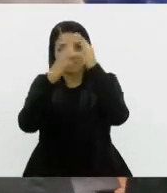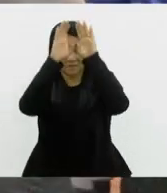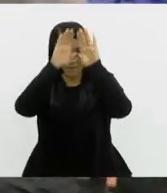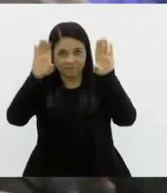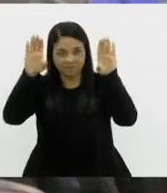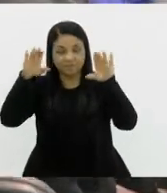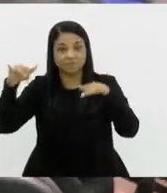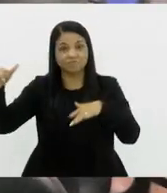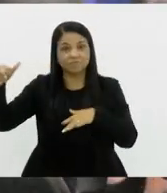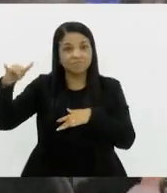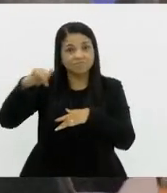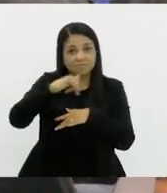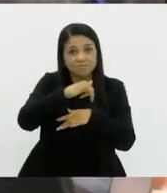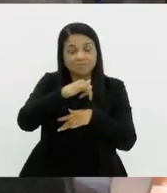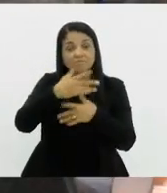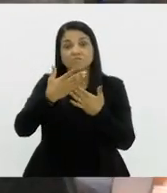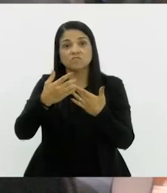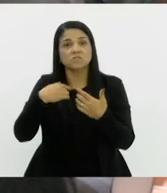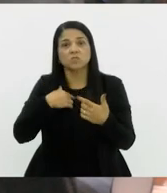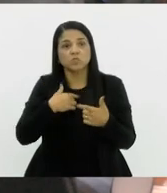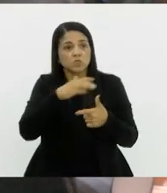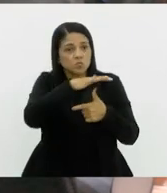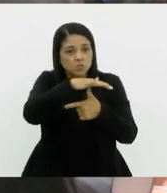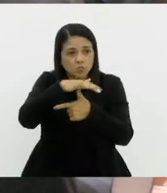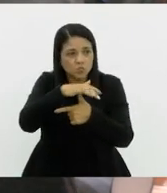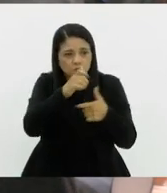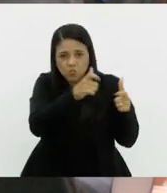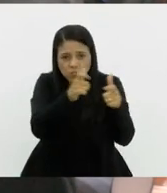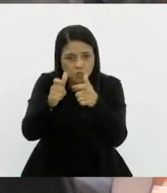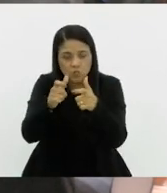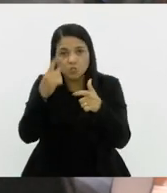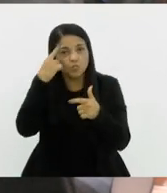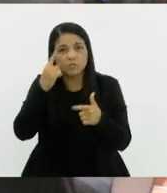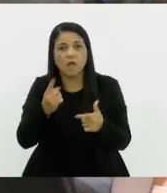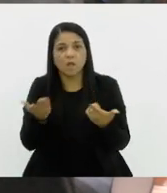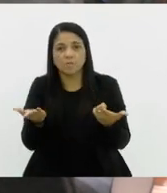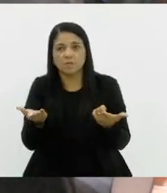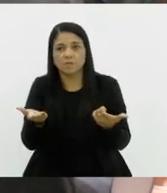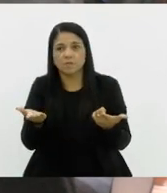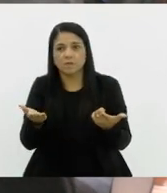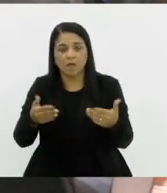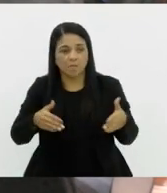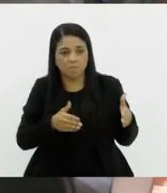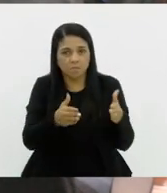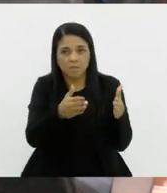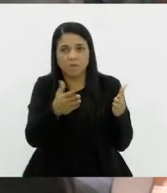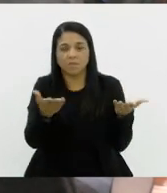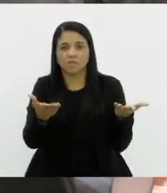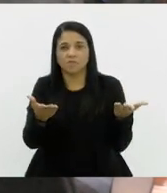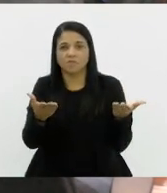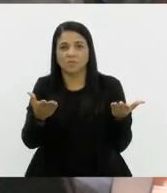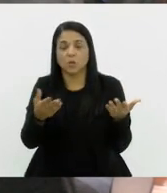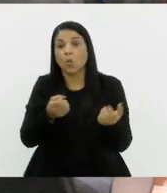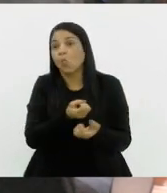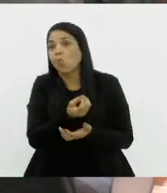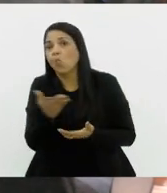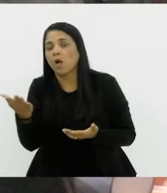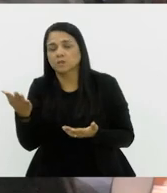que você não tem a localização dessas aeronaves. Já que a gente não sabe quantas estão voando ao mesmo